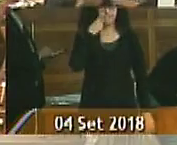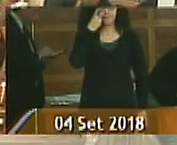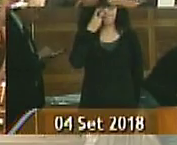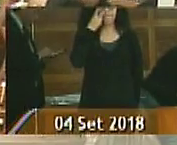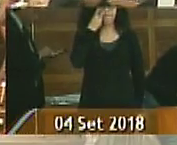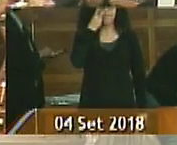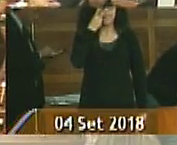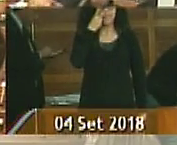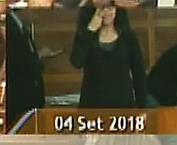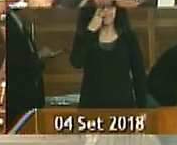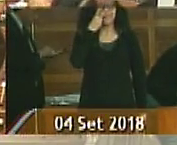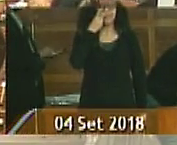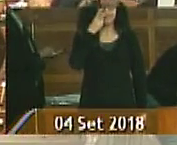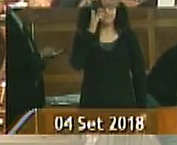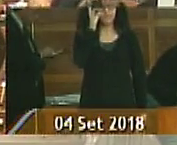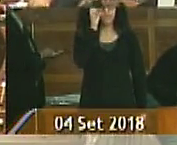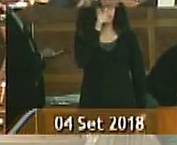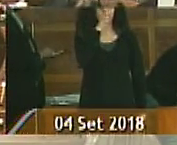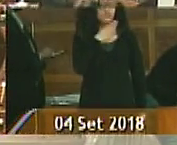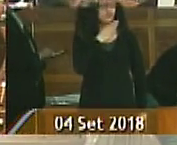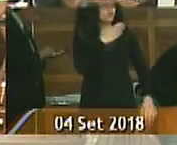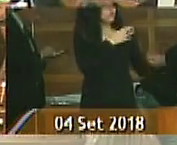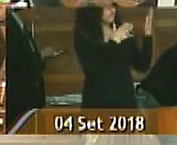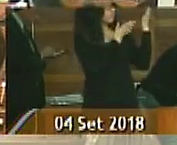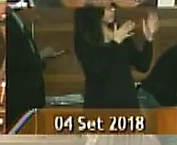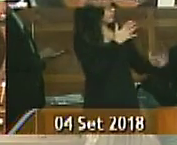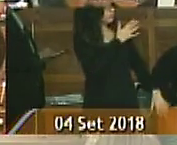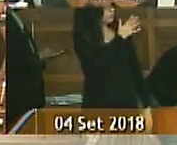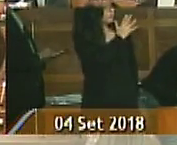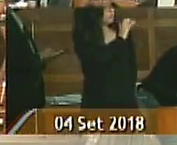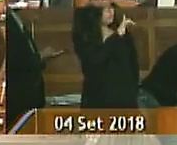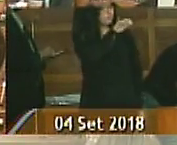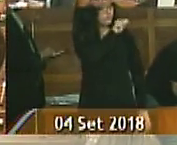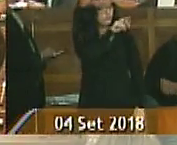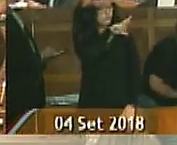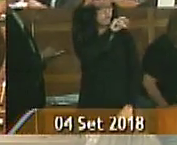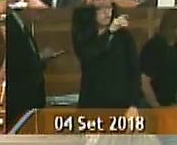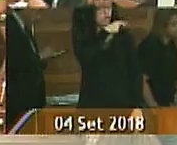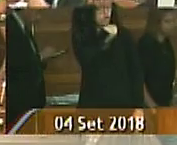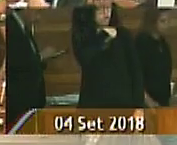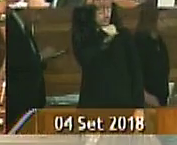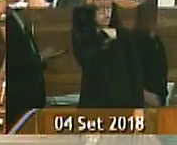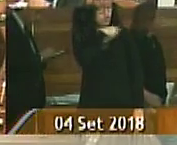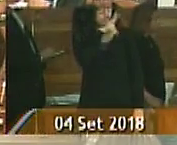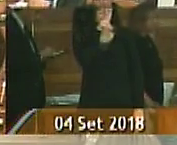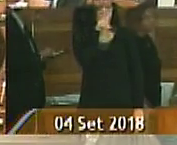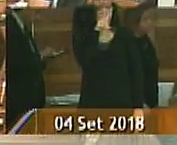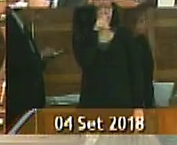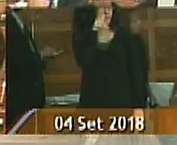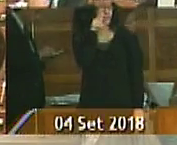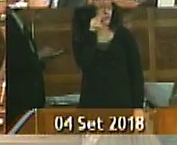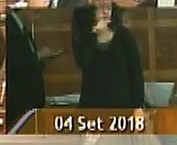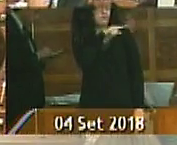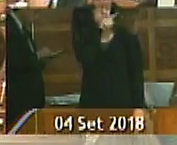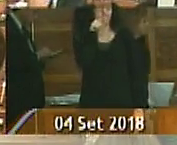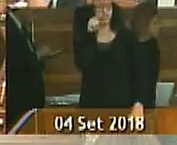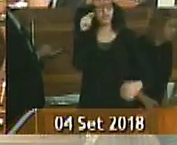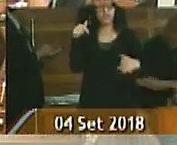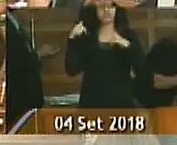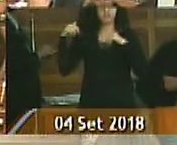Bom dia a todos. Parabéns, comandante Jairo. Eu estava observando aqui vocês todos ao adentrarem e